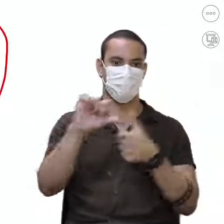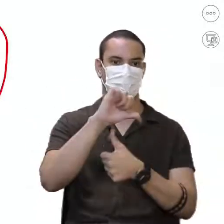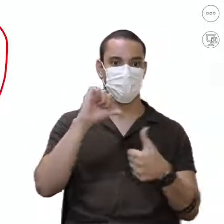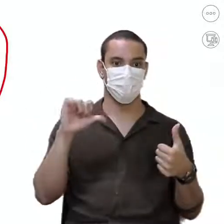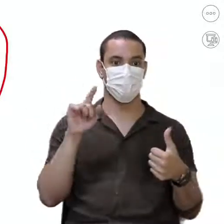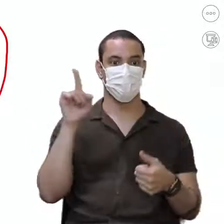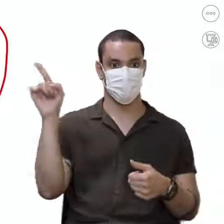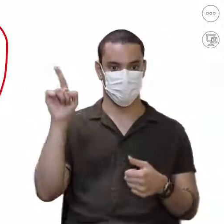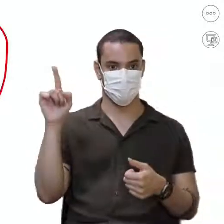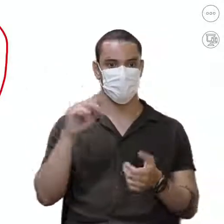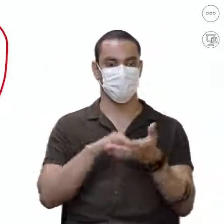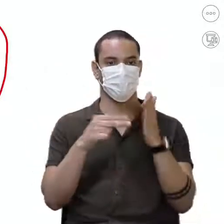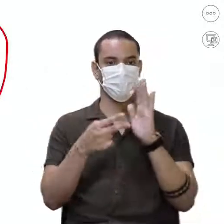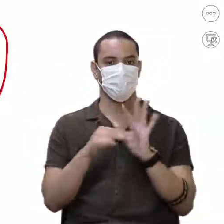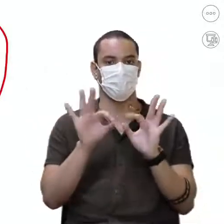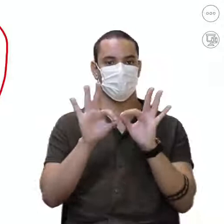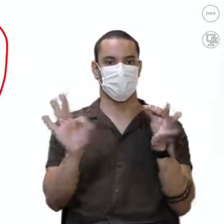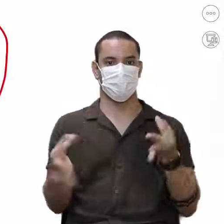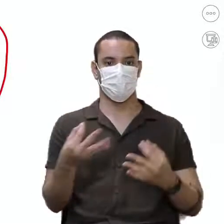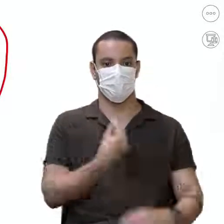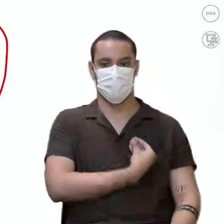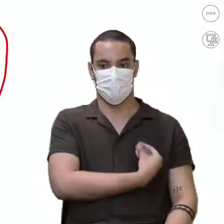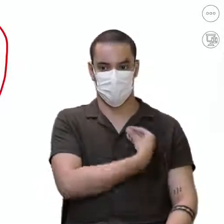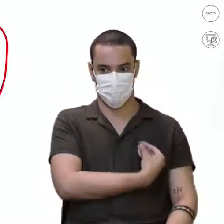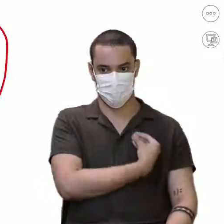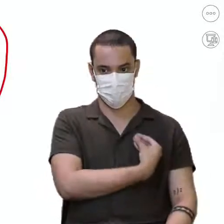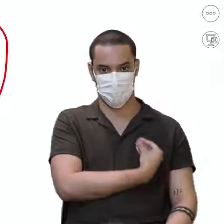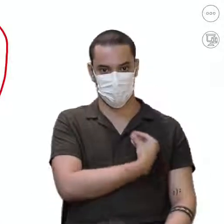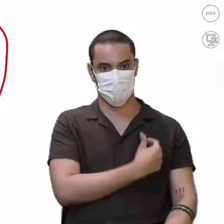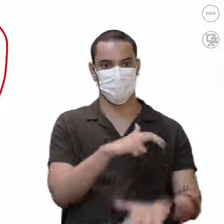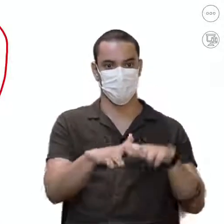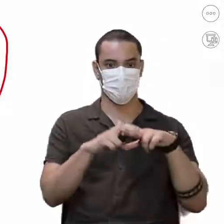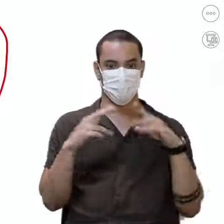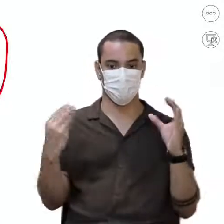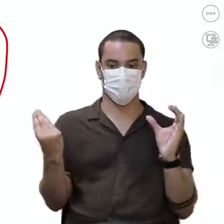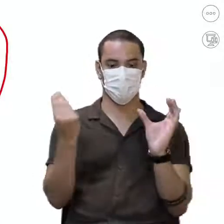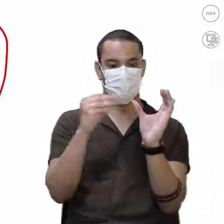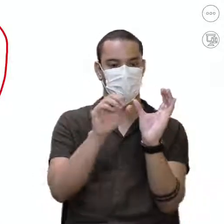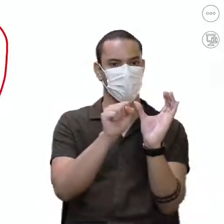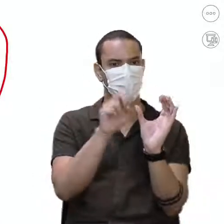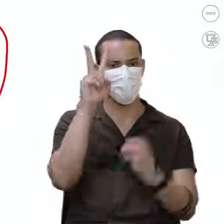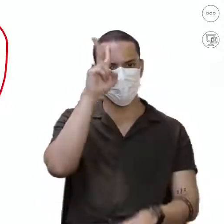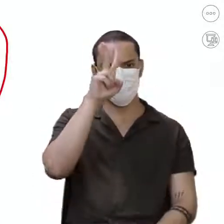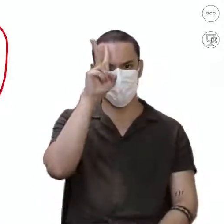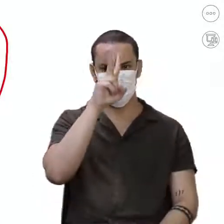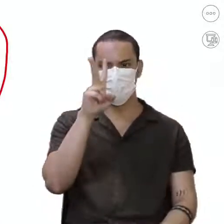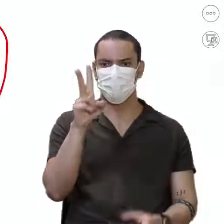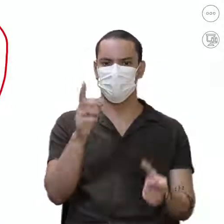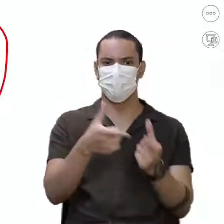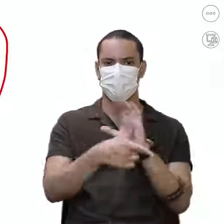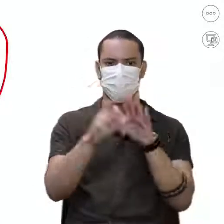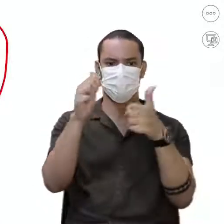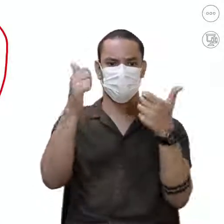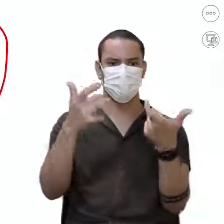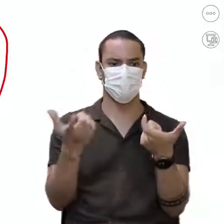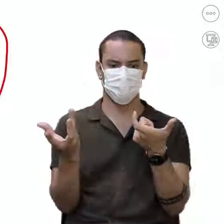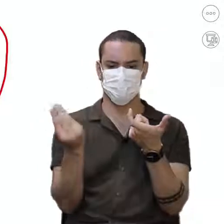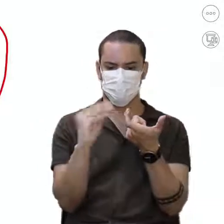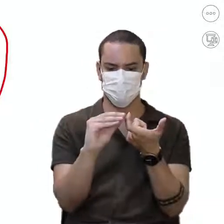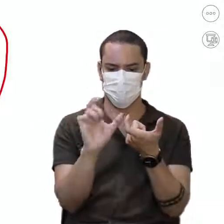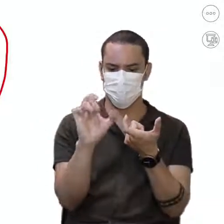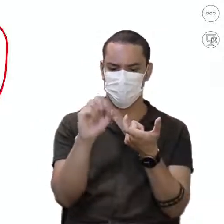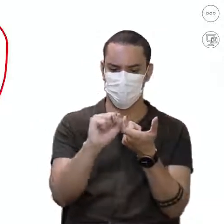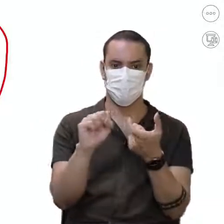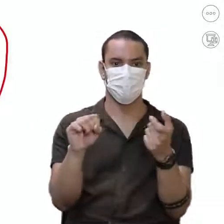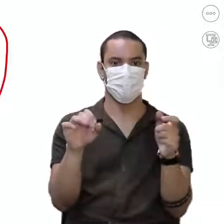simple present. E por que que aqui eu acrescentei o S? Lá da aula, lembra lá com você, que a gente passou do simple present?